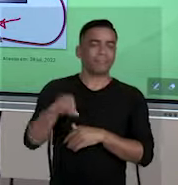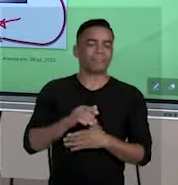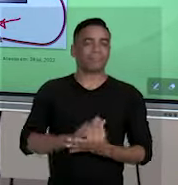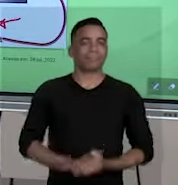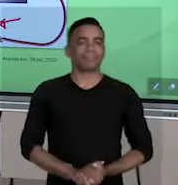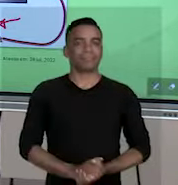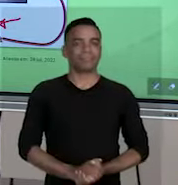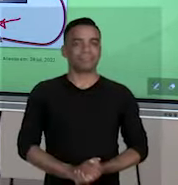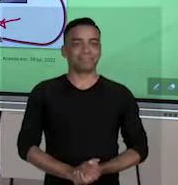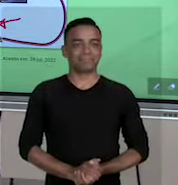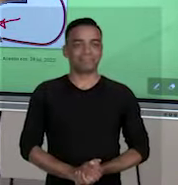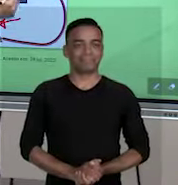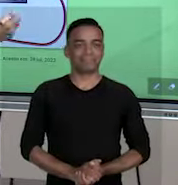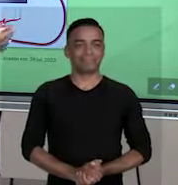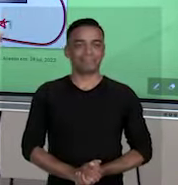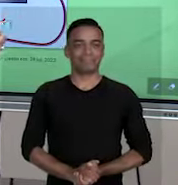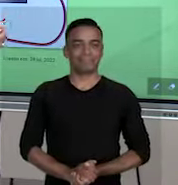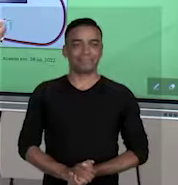continuidade.